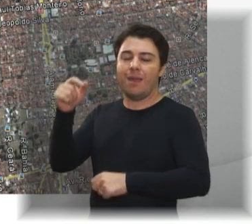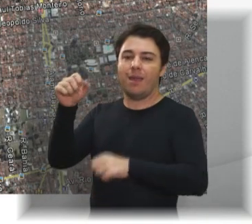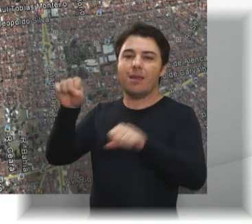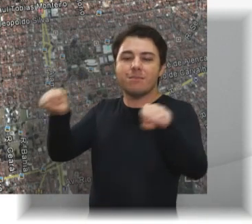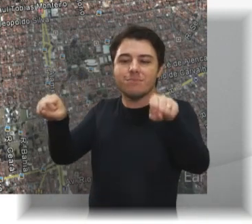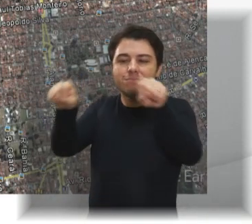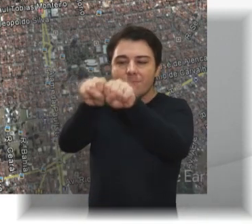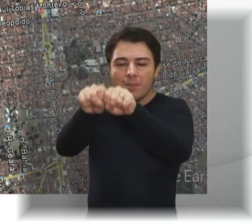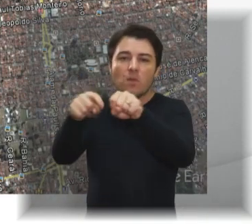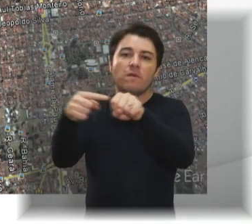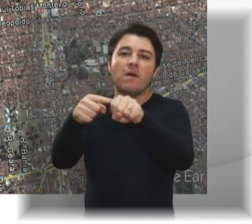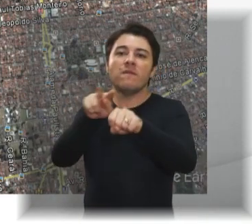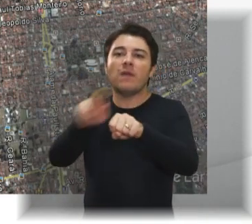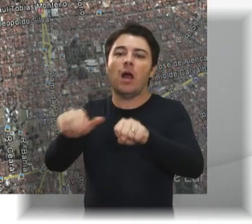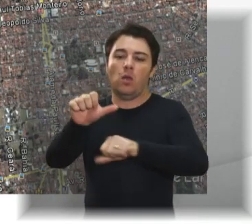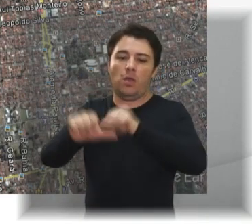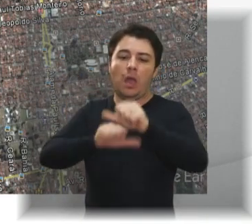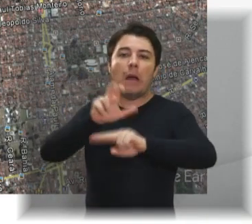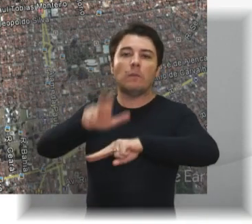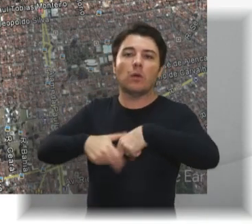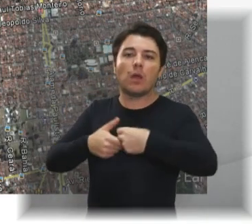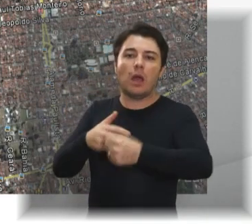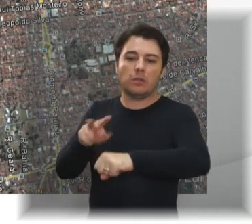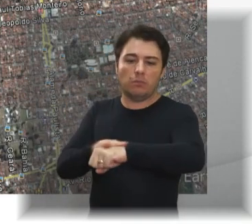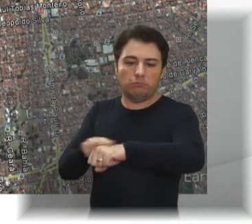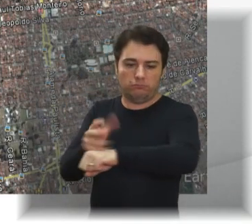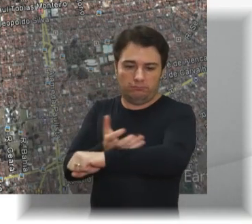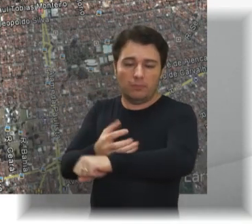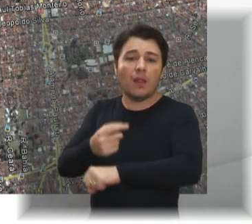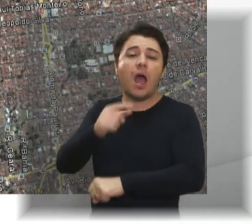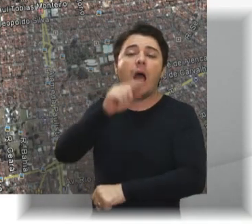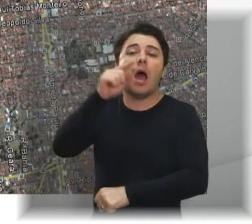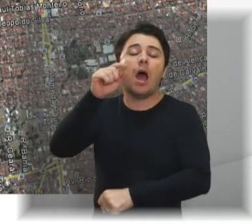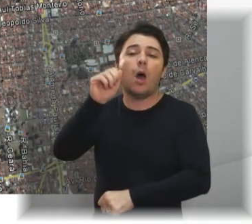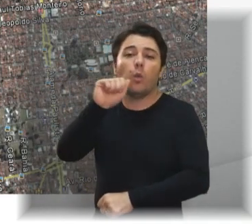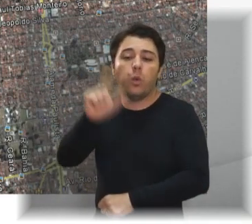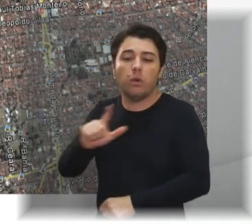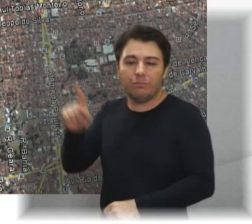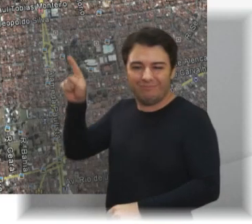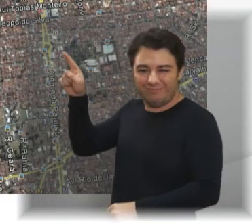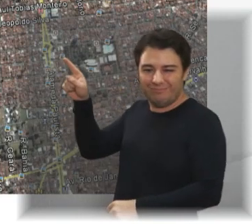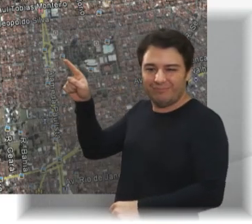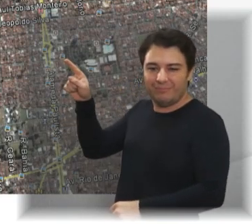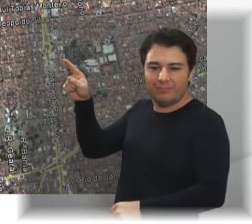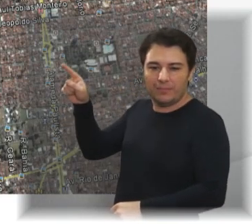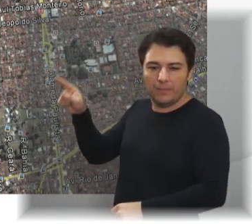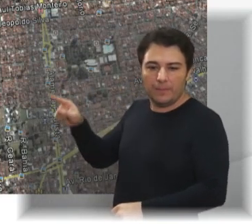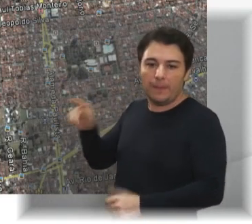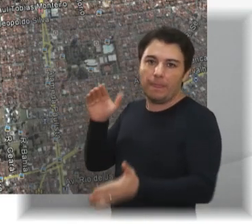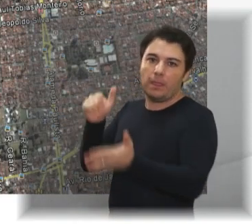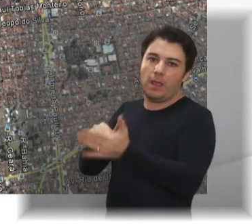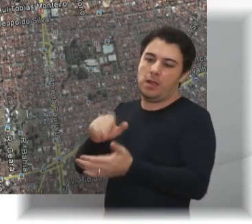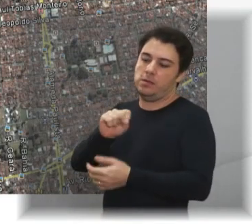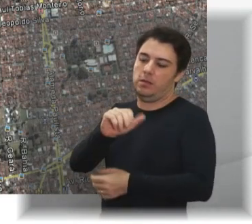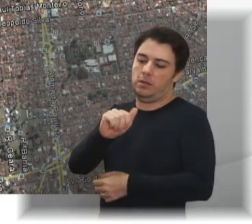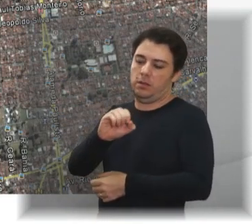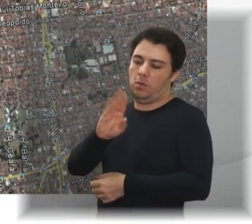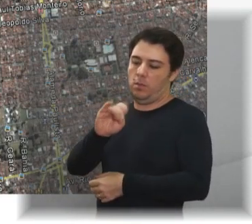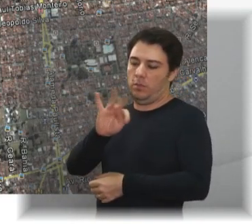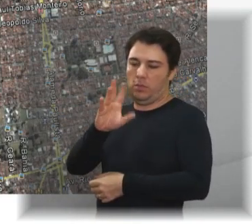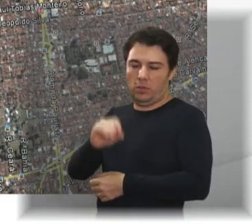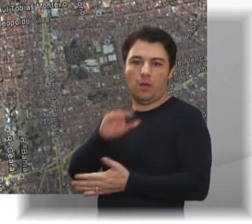conta da vegetação então o trecho azul né que pega a Bento de Abreu entre a Rua São Bento e